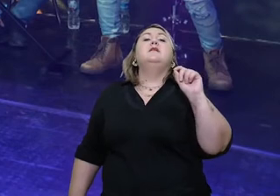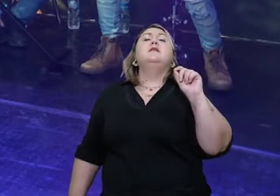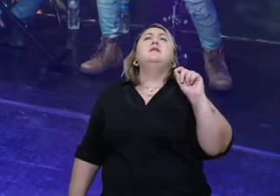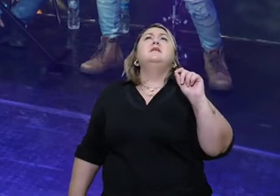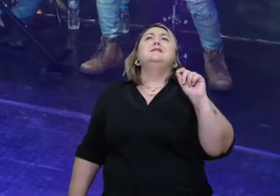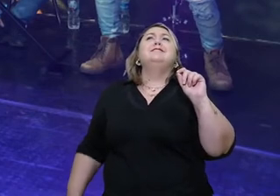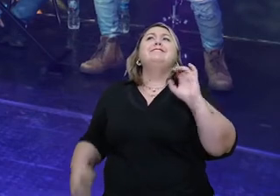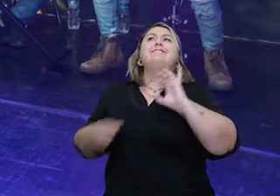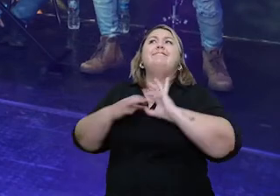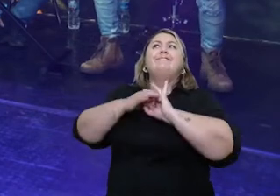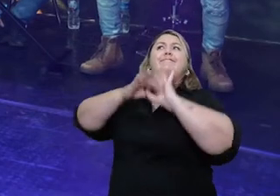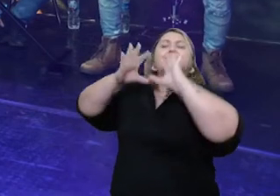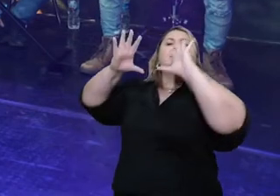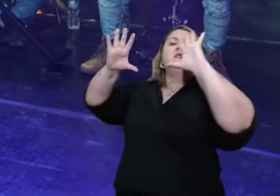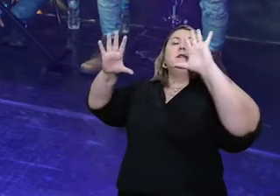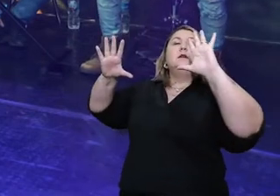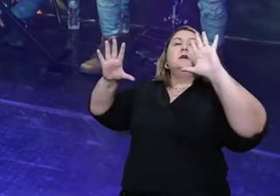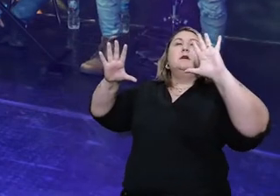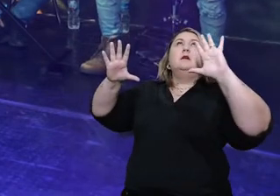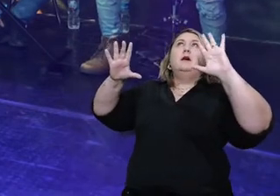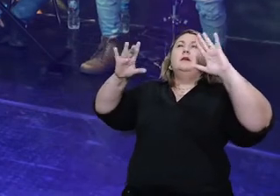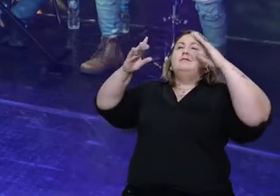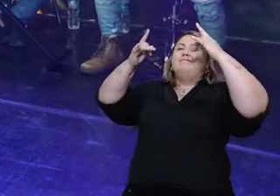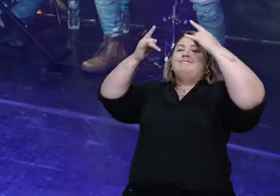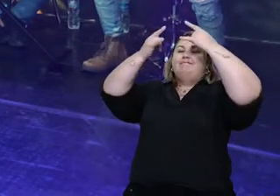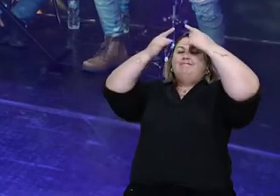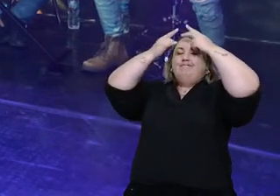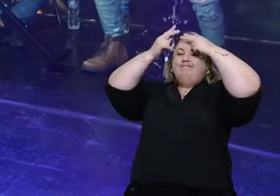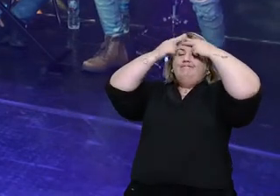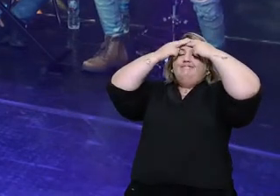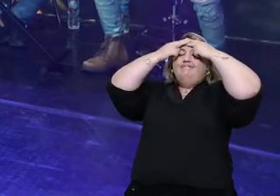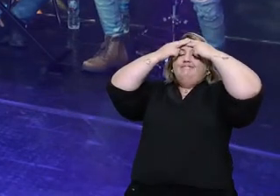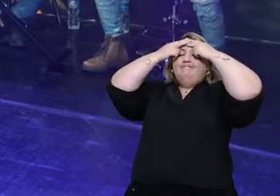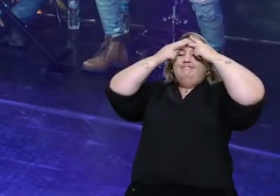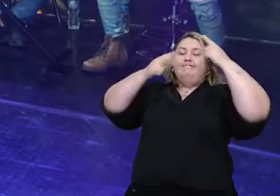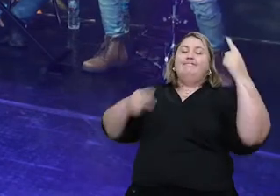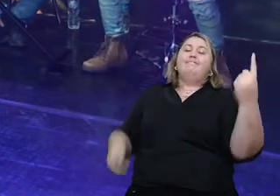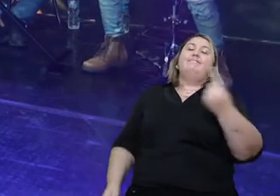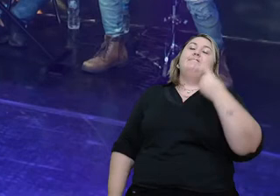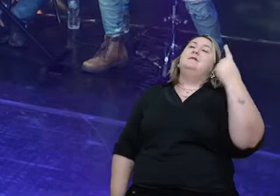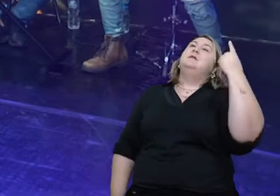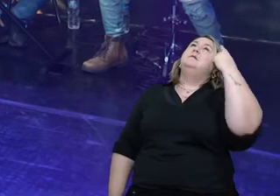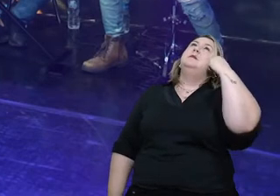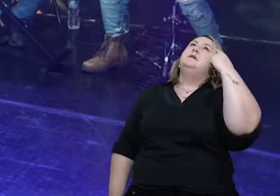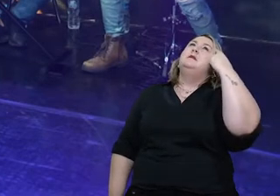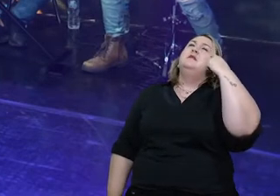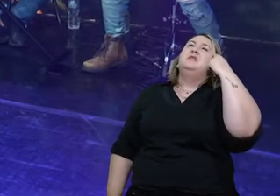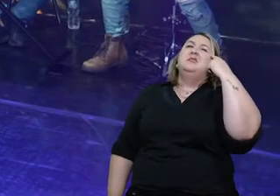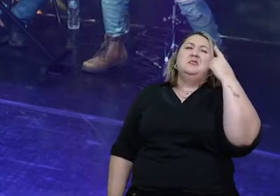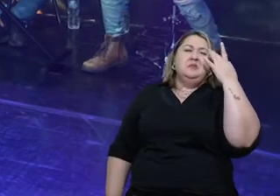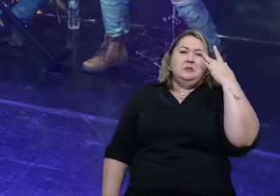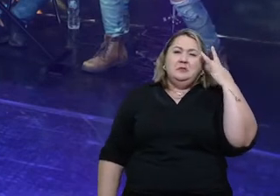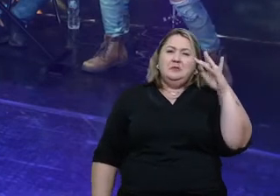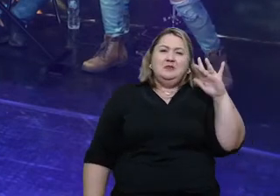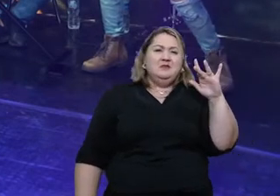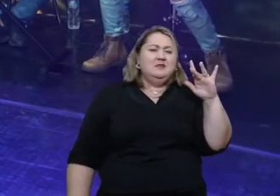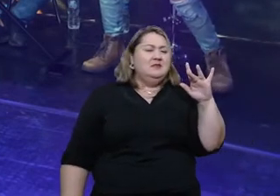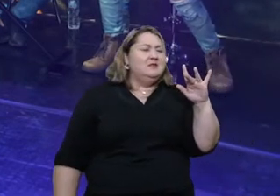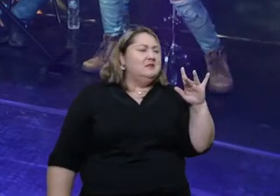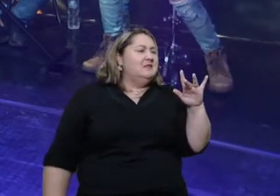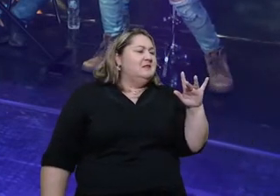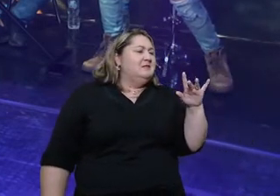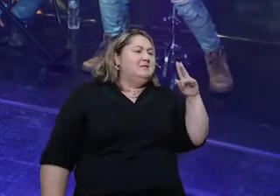O que é que eu vou fazer com essa tal liberdade? Se estou na solidão pensando em você, eu